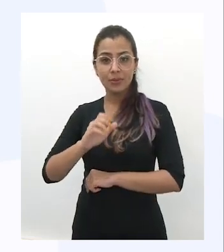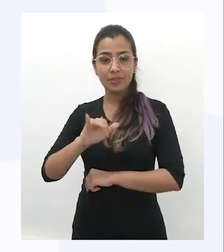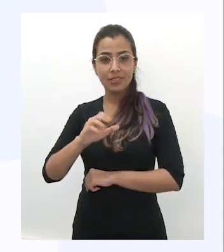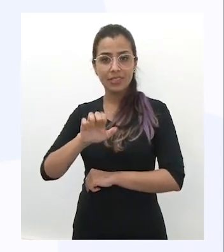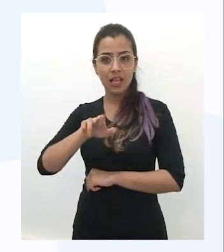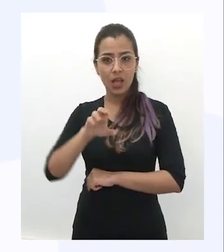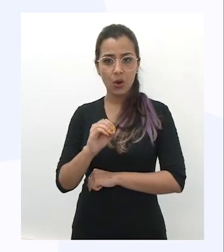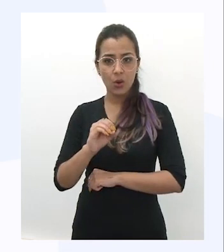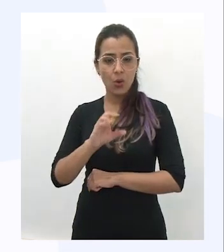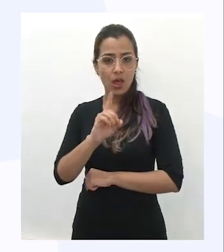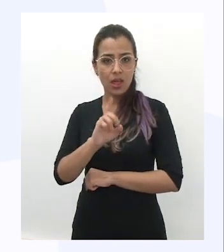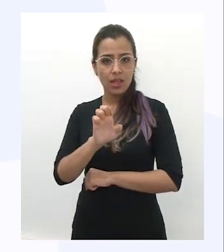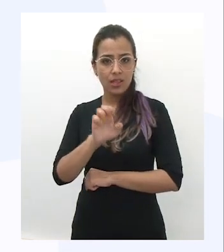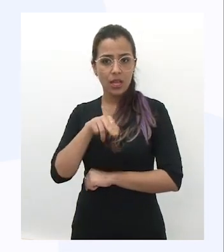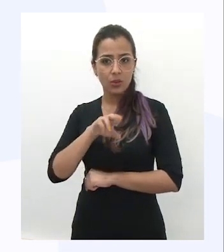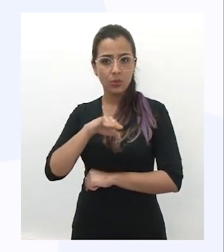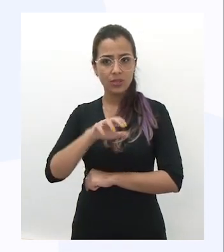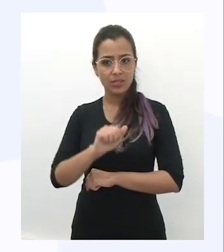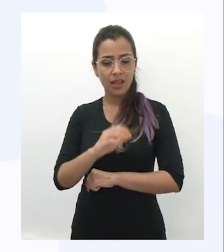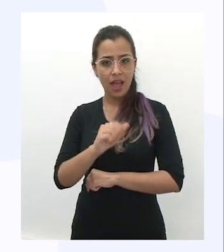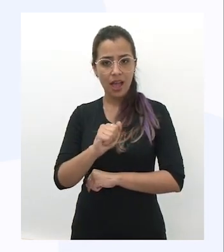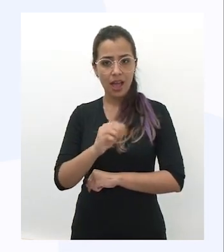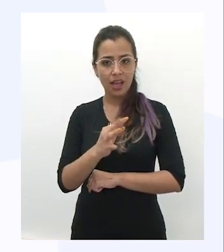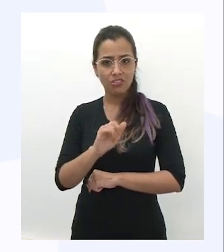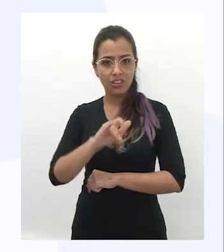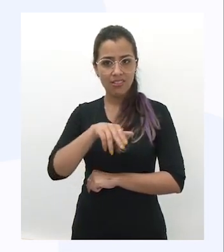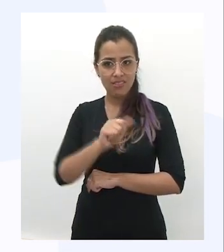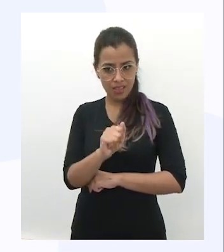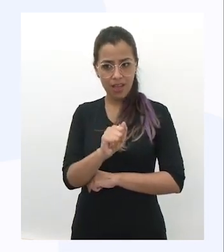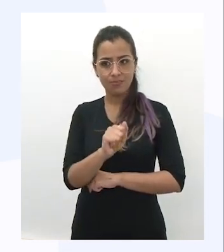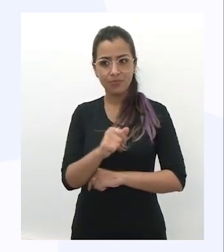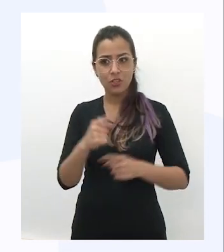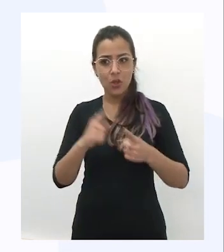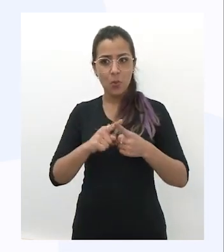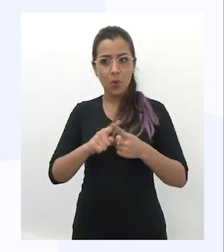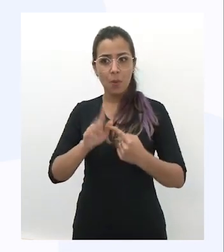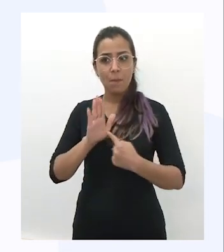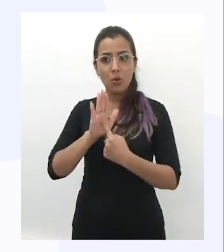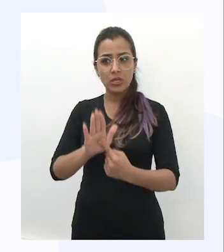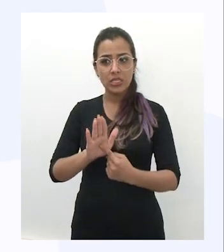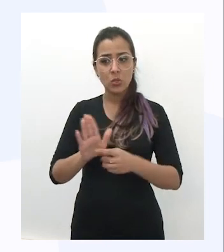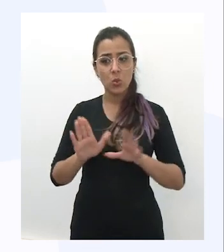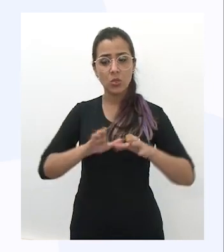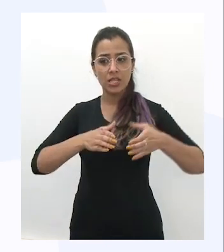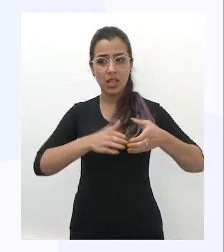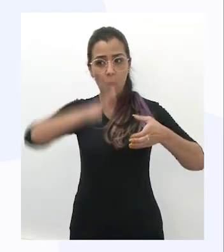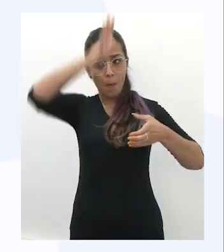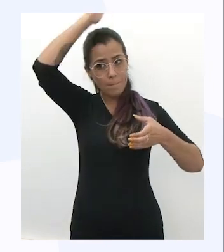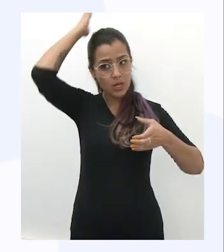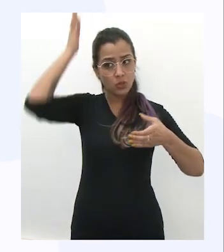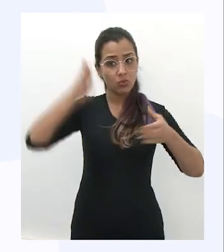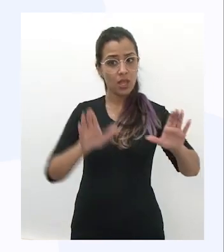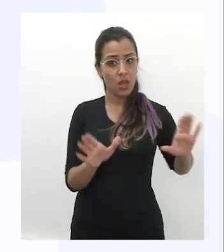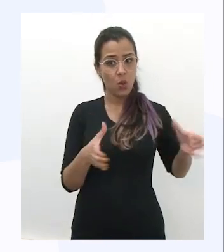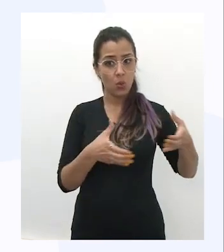representa o Senado romano, reunido na Cúria Hostília, conselho de notáveis, em uma assembleia